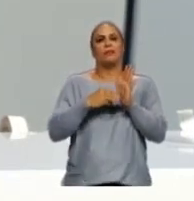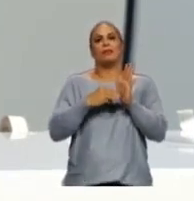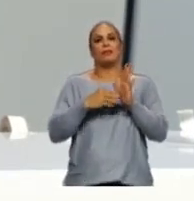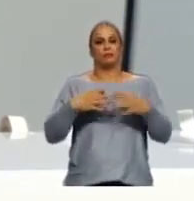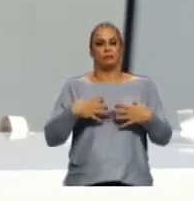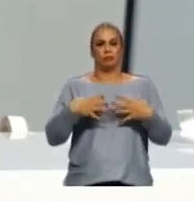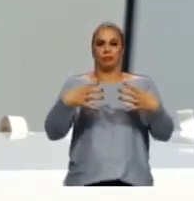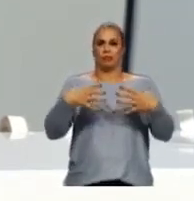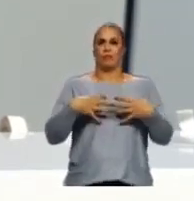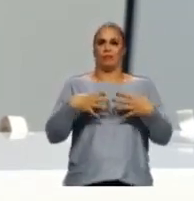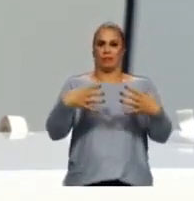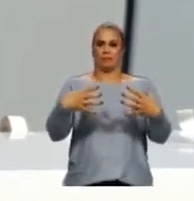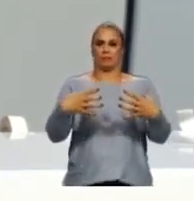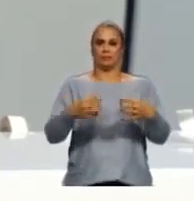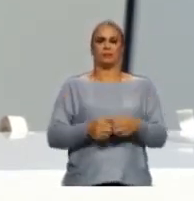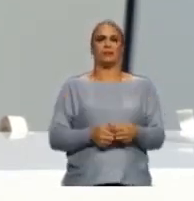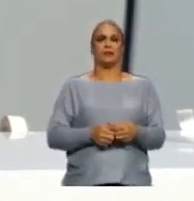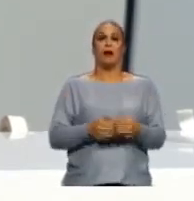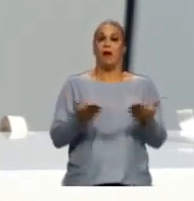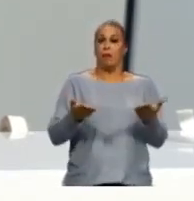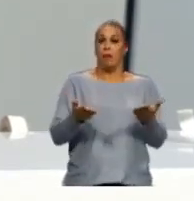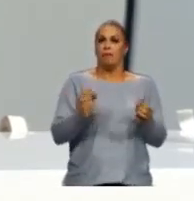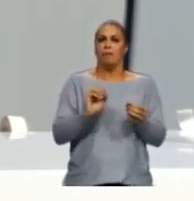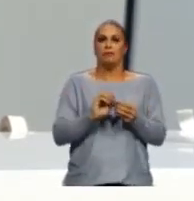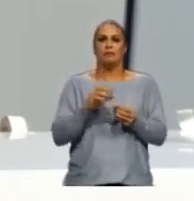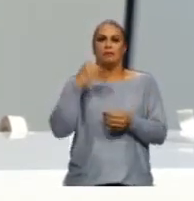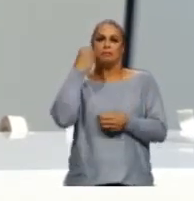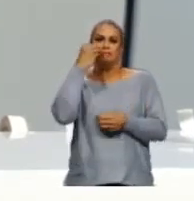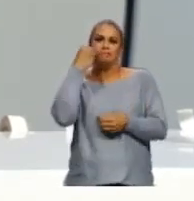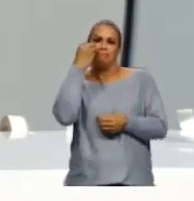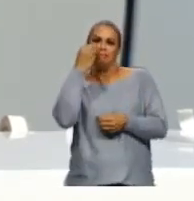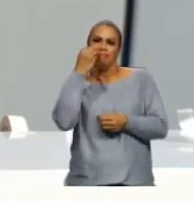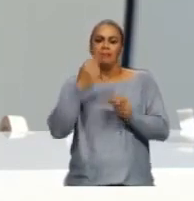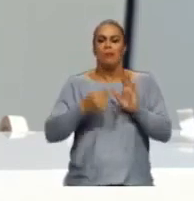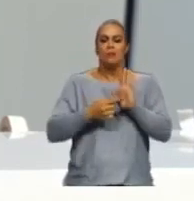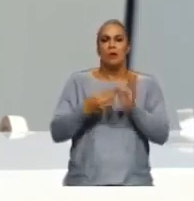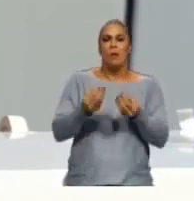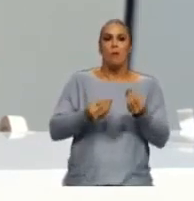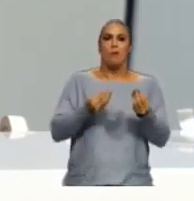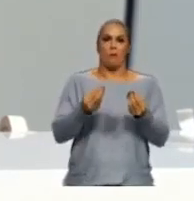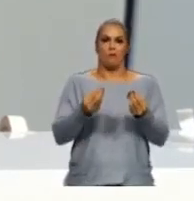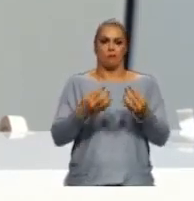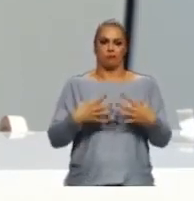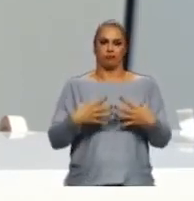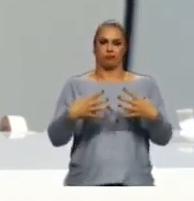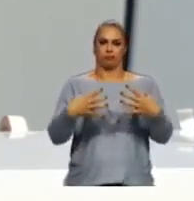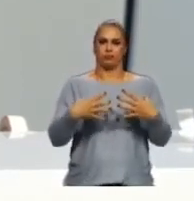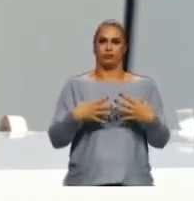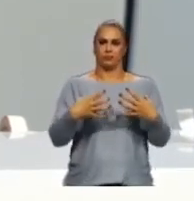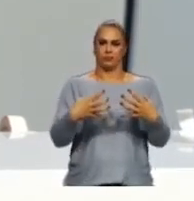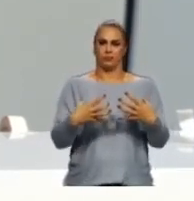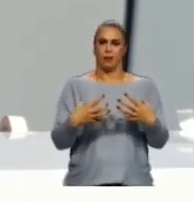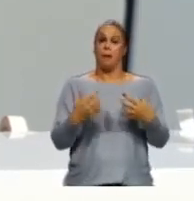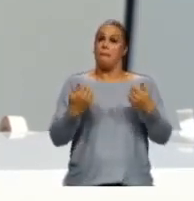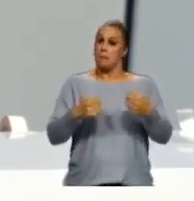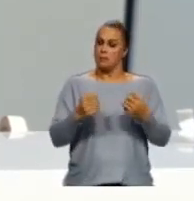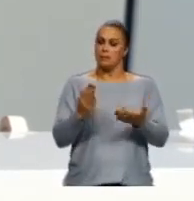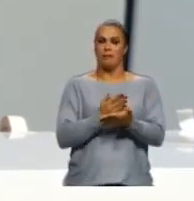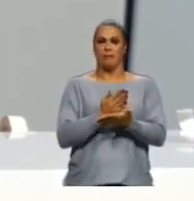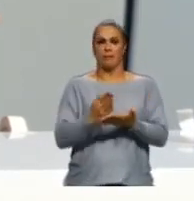falei? Então, a gente agora vai fazer um simulador do pulmão. Vamos lá, você vai precisar de alguns